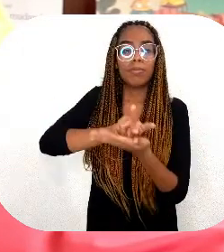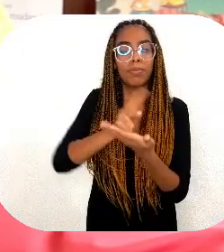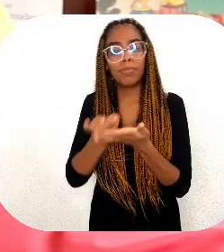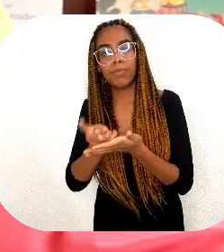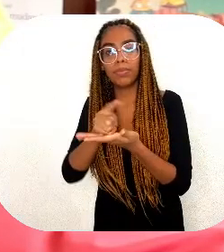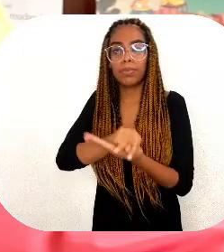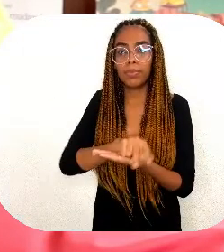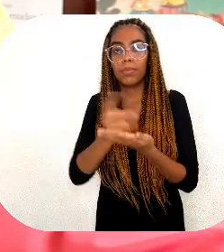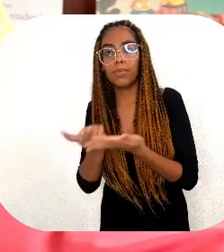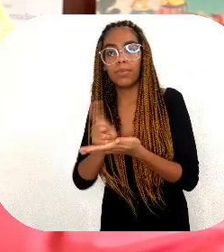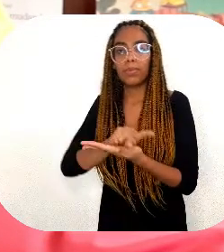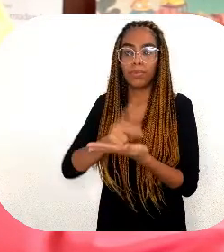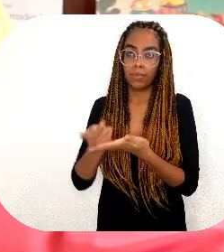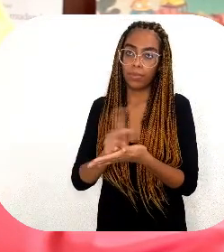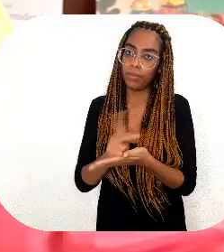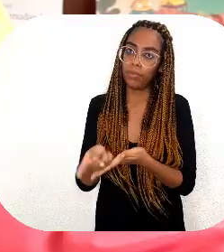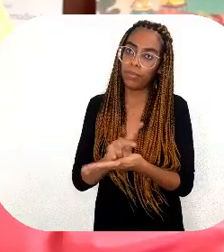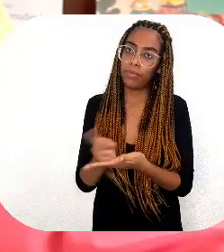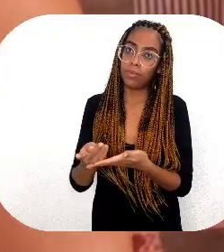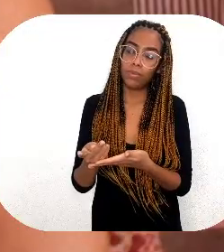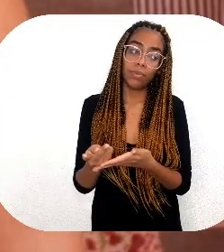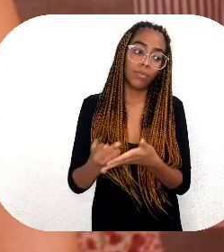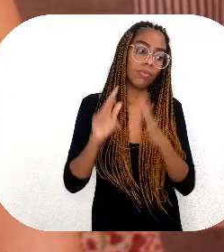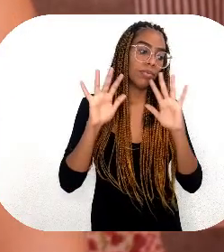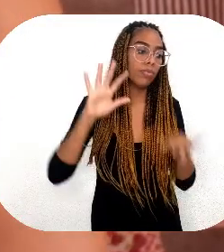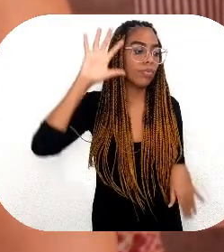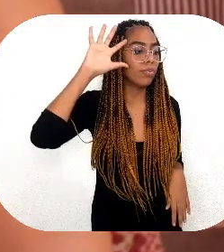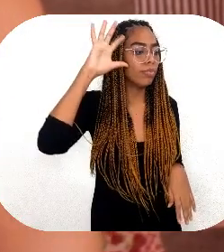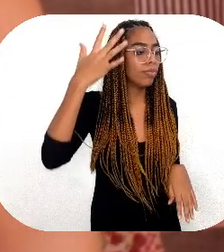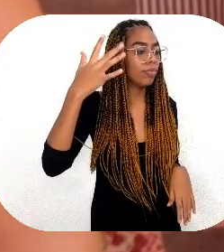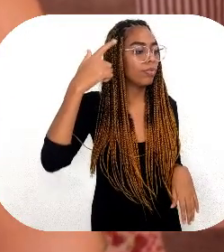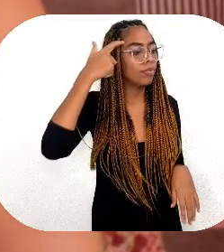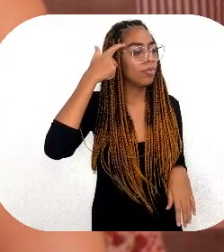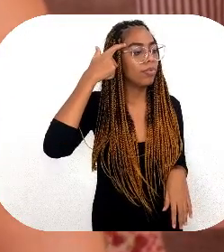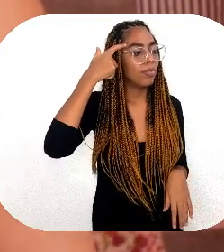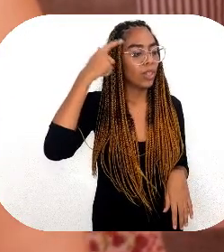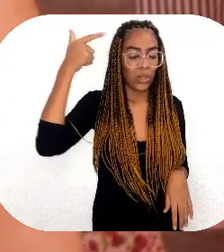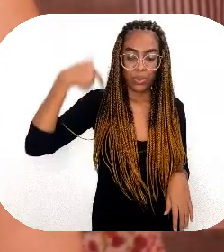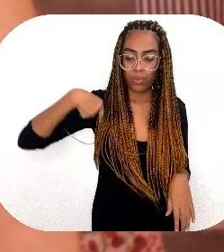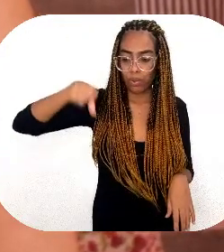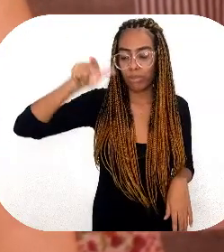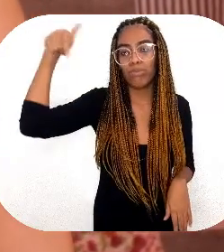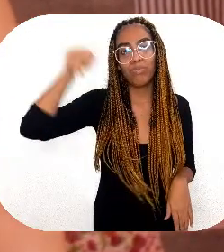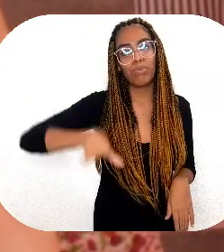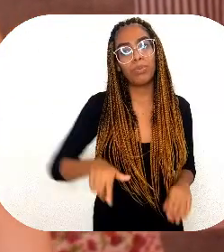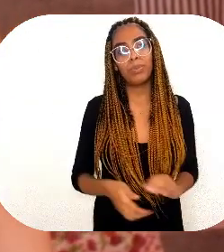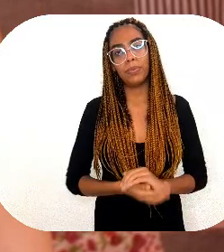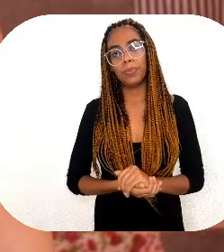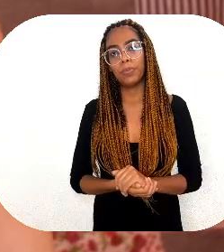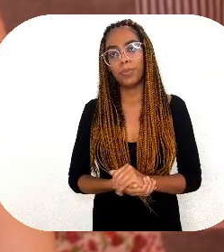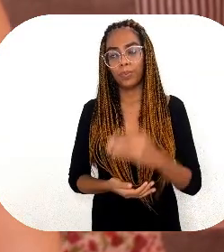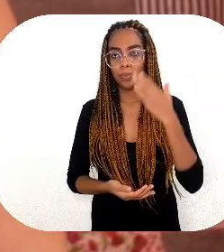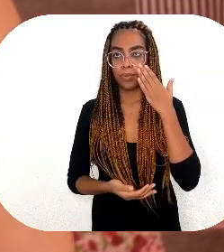palhas, mas não conseguia dormir. Virava de um lado para o outro, de um lado para o outro, até que ele